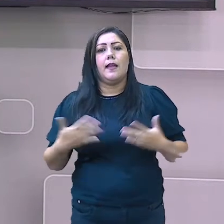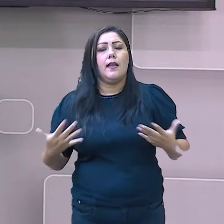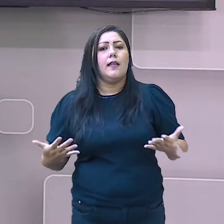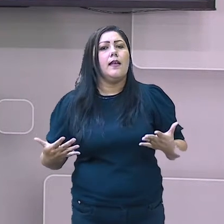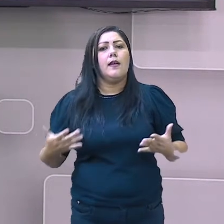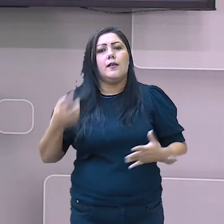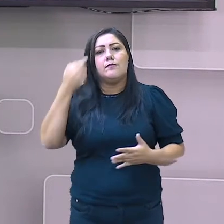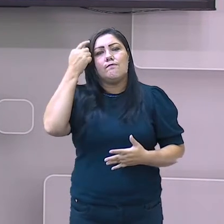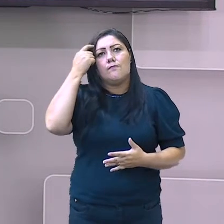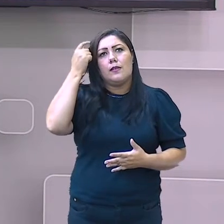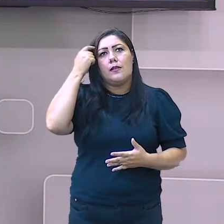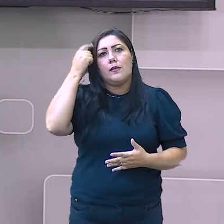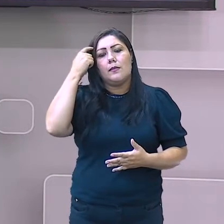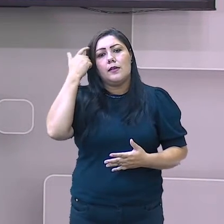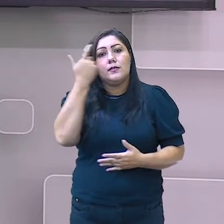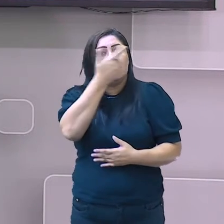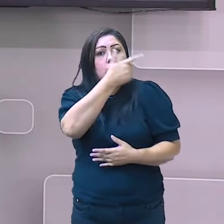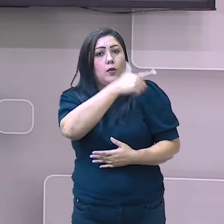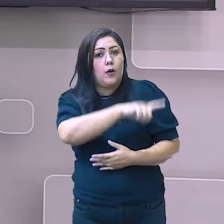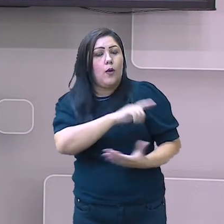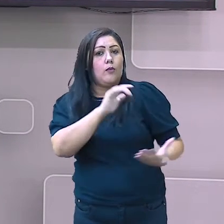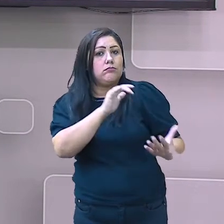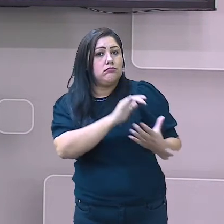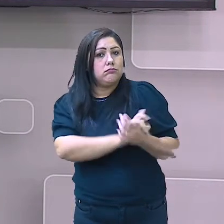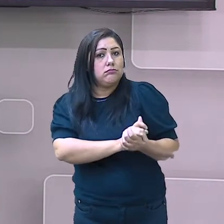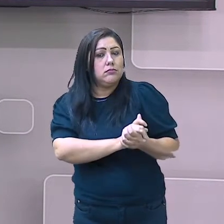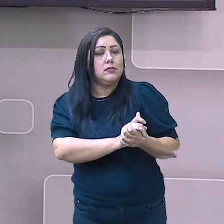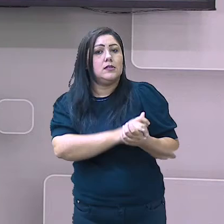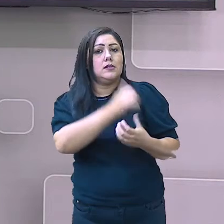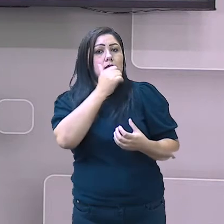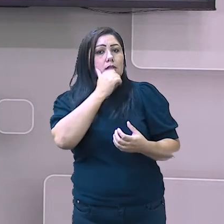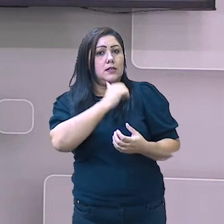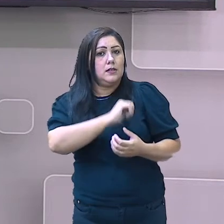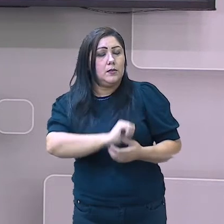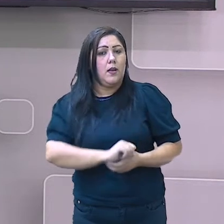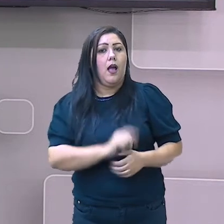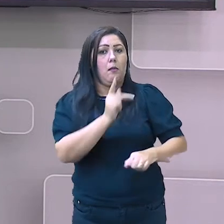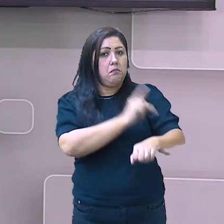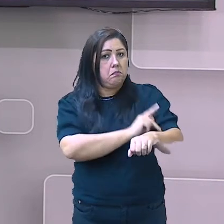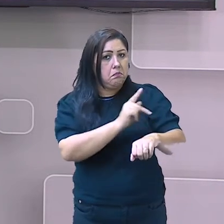que sua companheira, militante pedagoga Nadezhda Krupskaya,